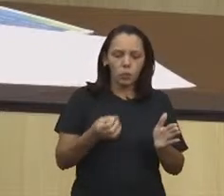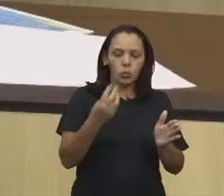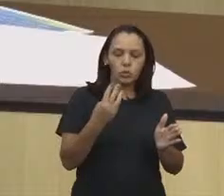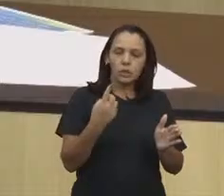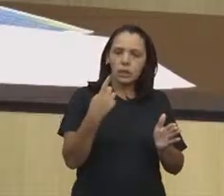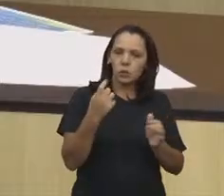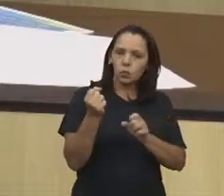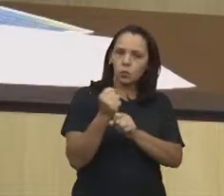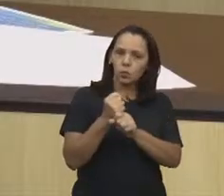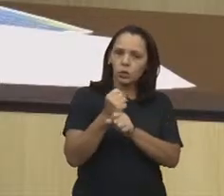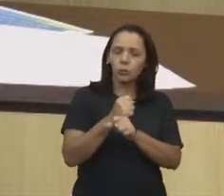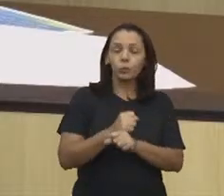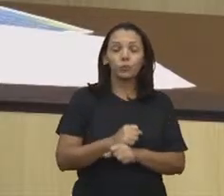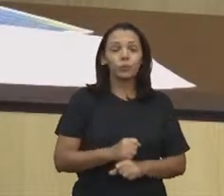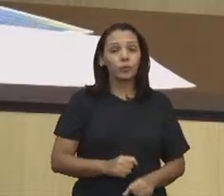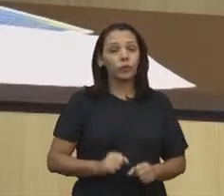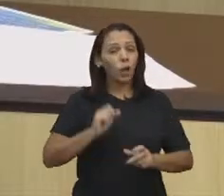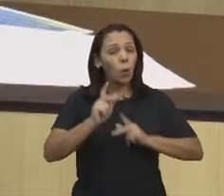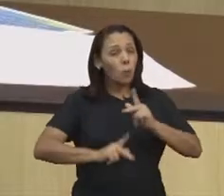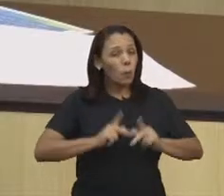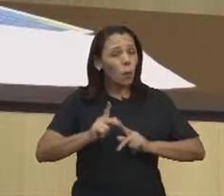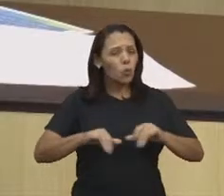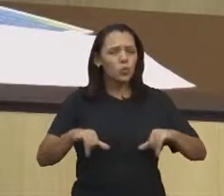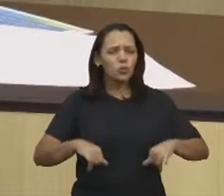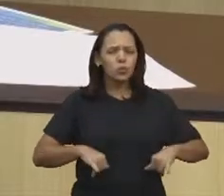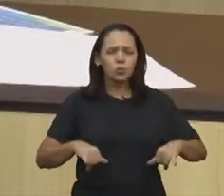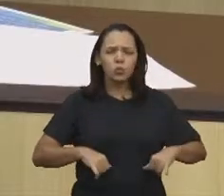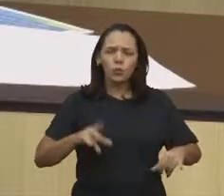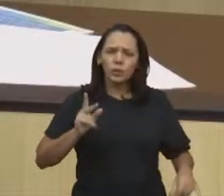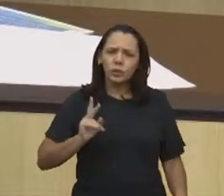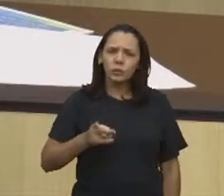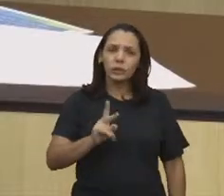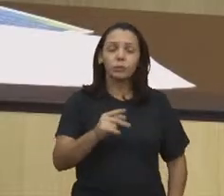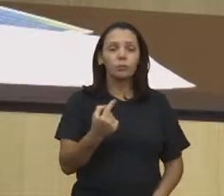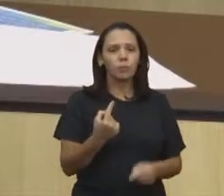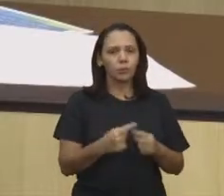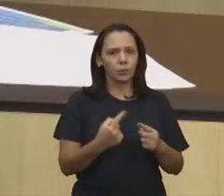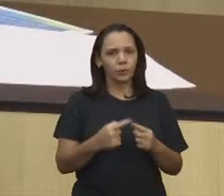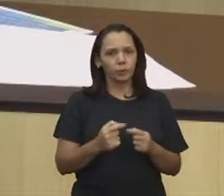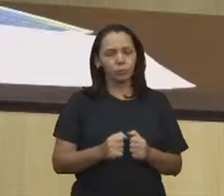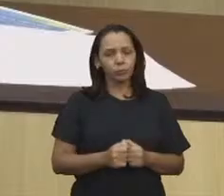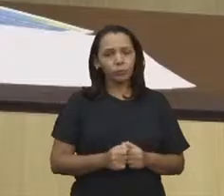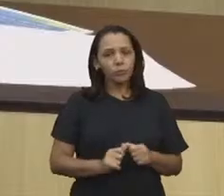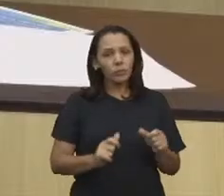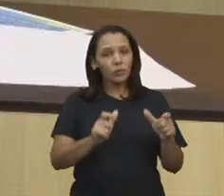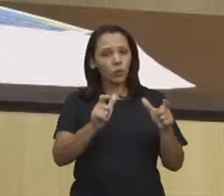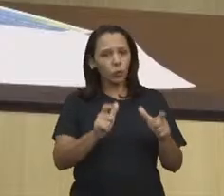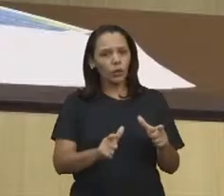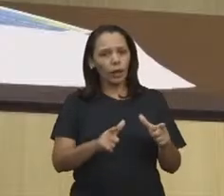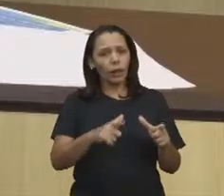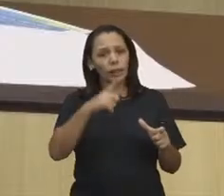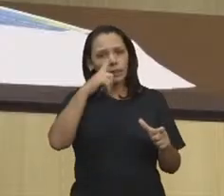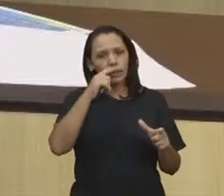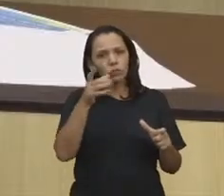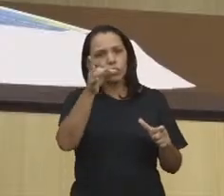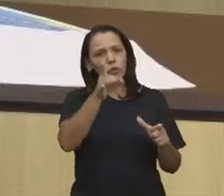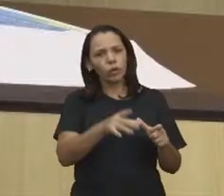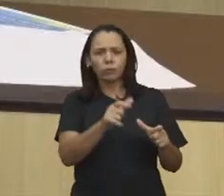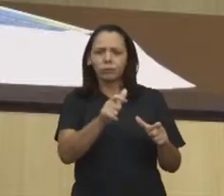anos com o descarte irregular que tem na Norival Soares,